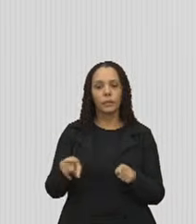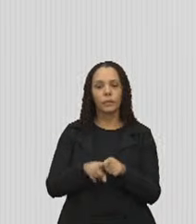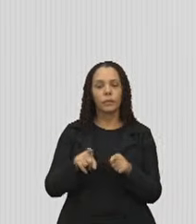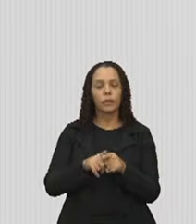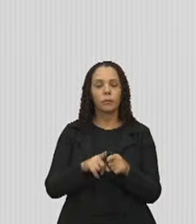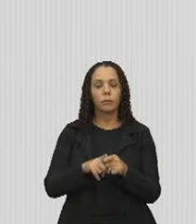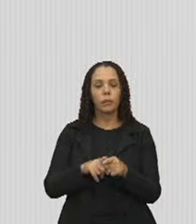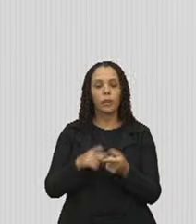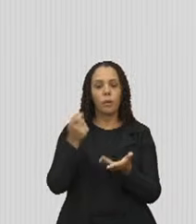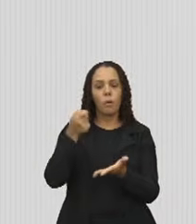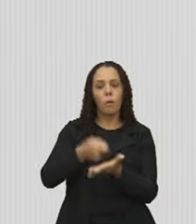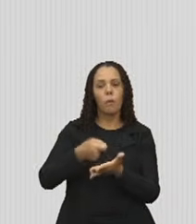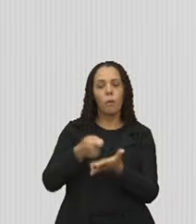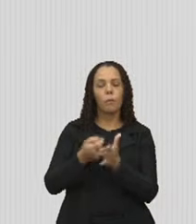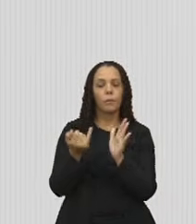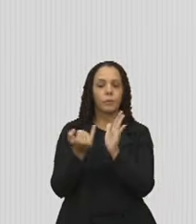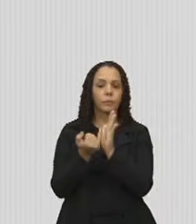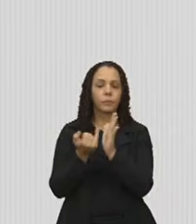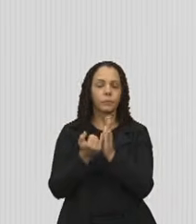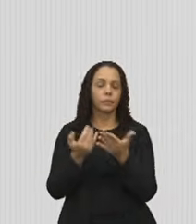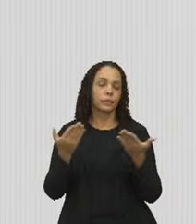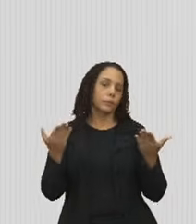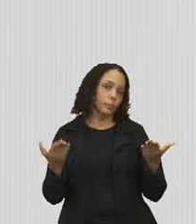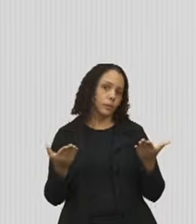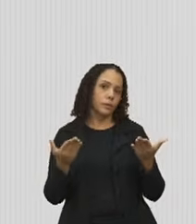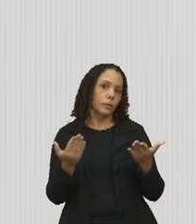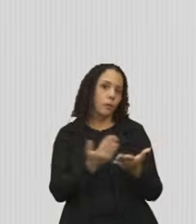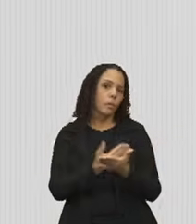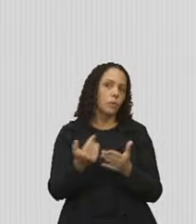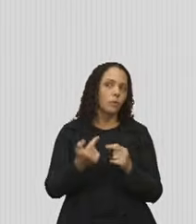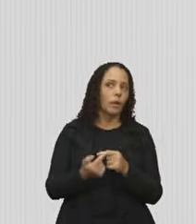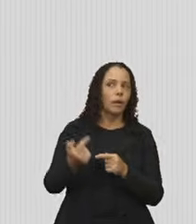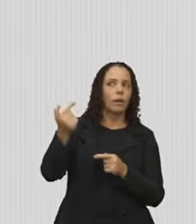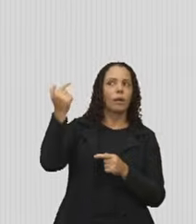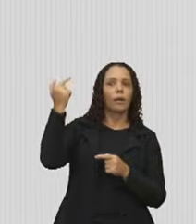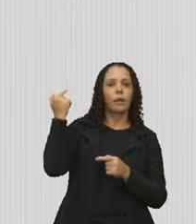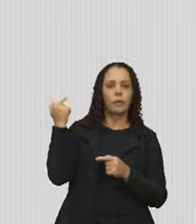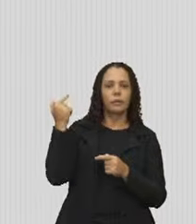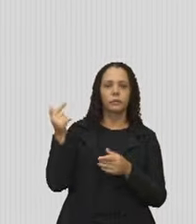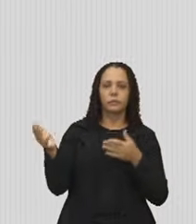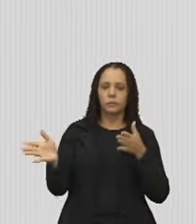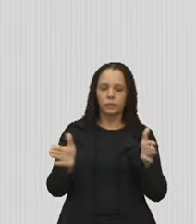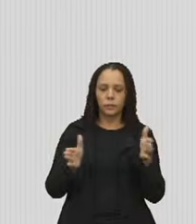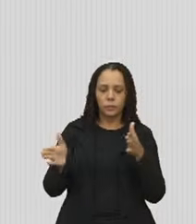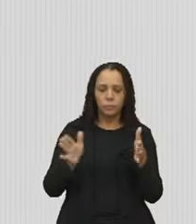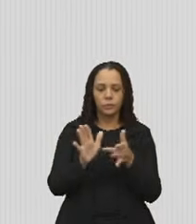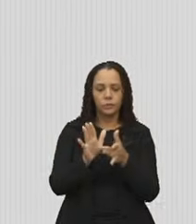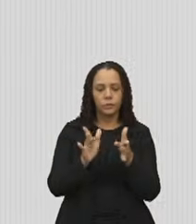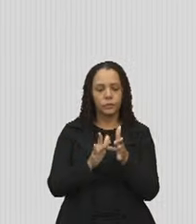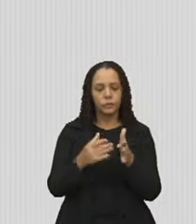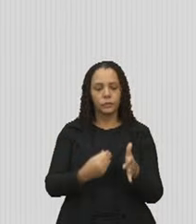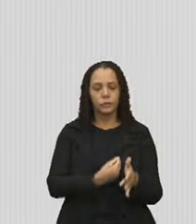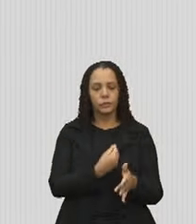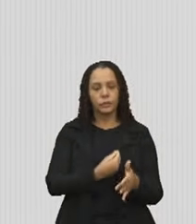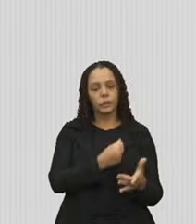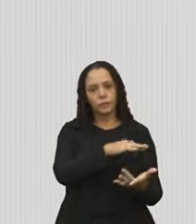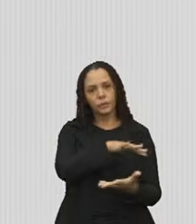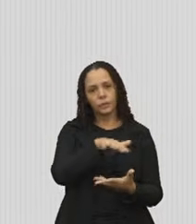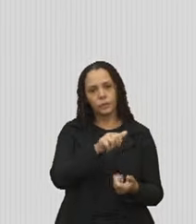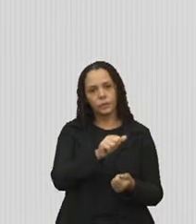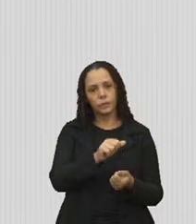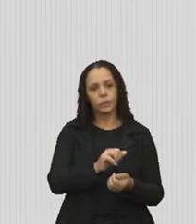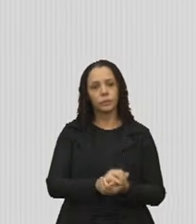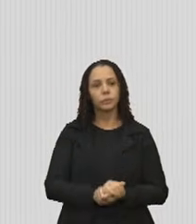impostos. Então, pense, nós estamos falando lá de 2000 e poucos anos. E aí cabe à pessoa a qual vocês